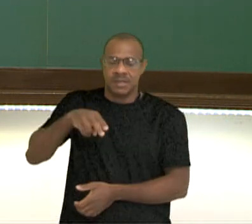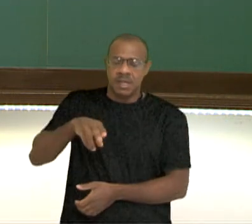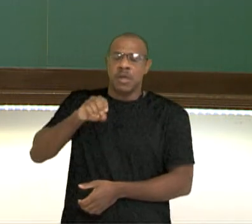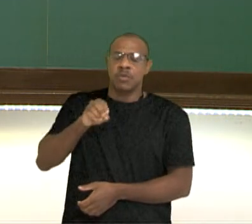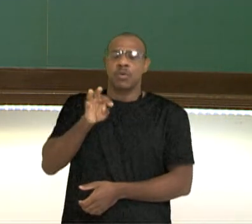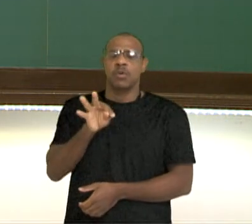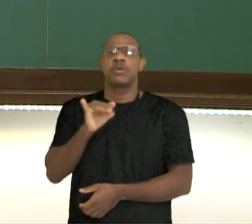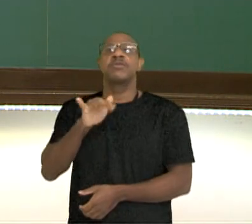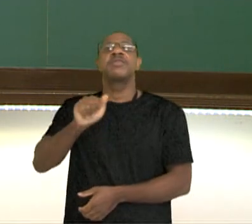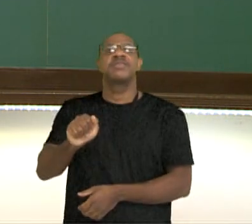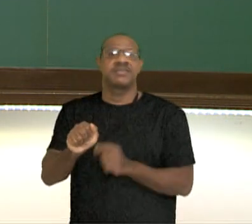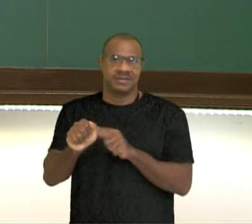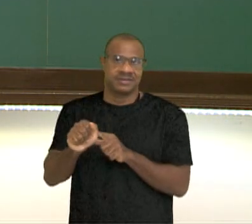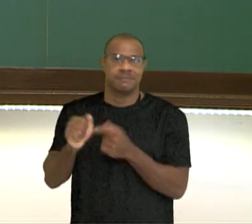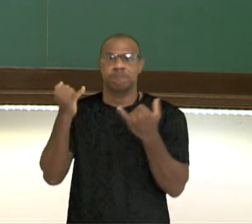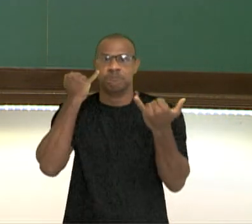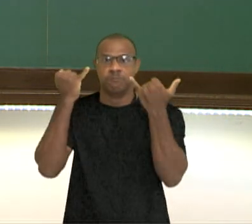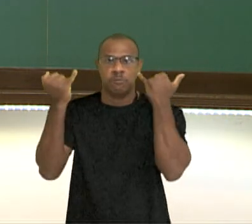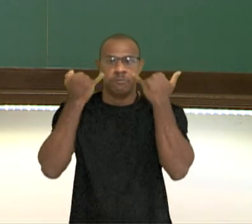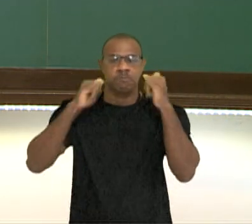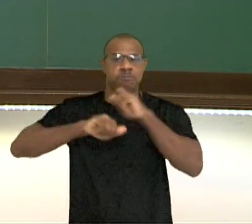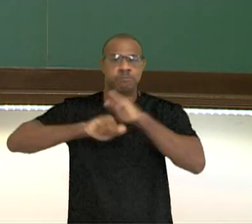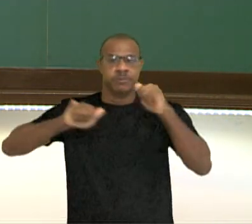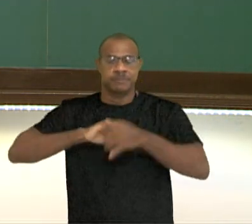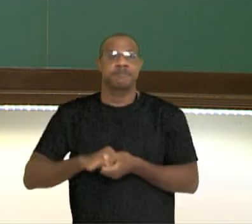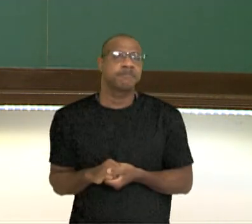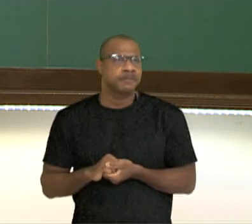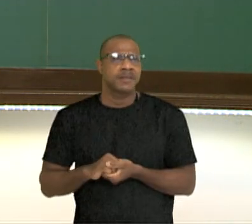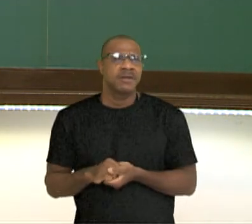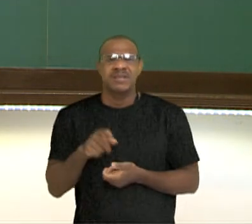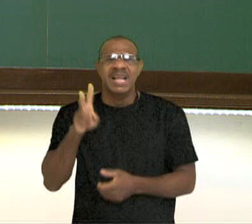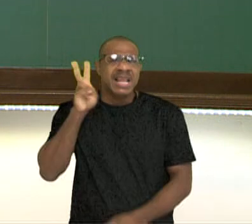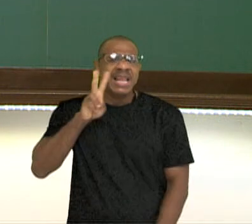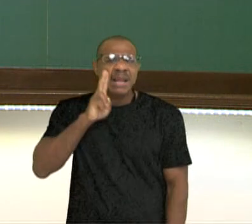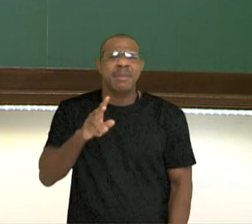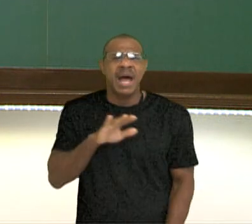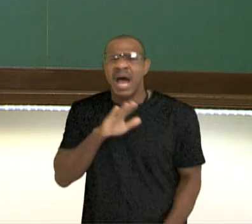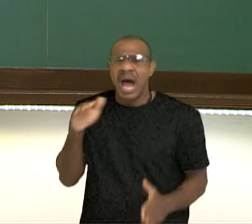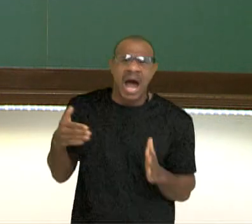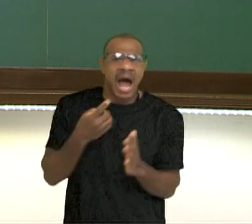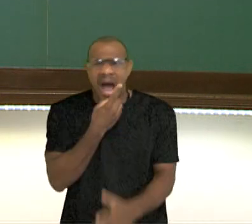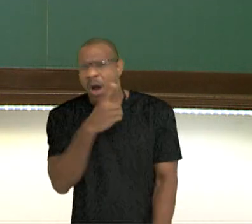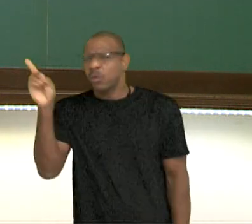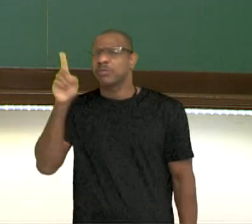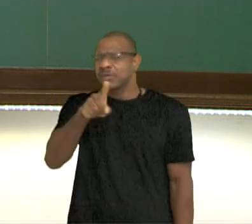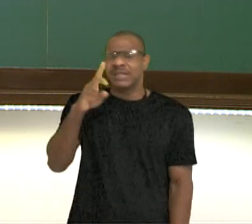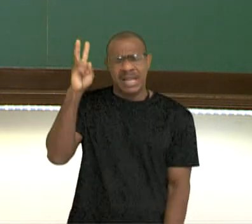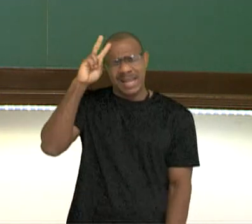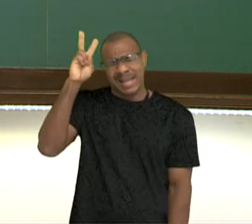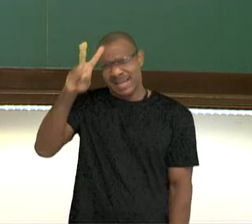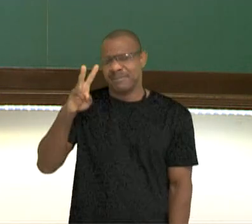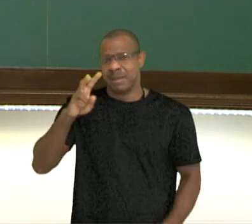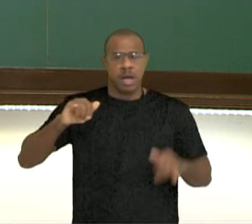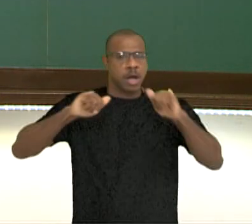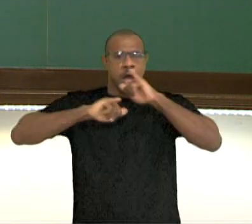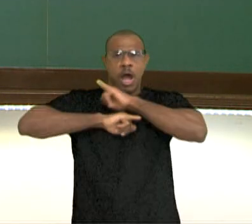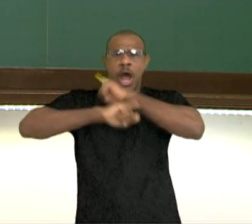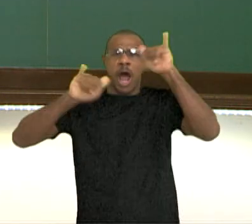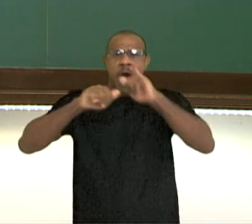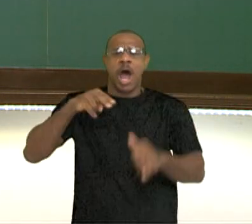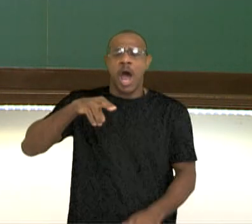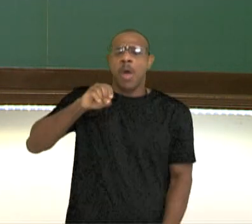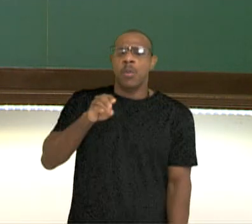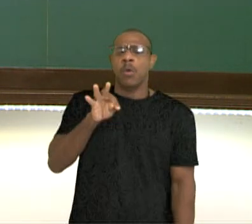veículo? Se lembra qual foi a última manchete que ficou assim na tua memória, a última